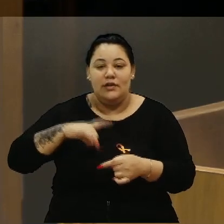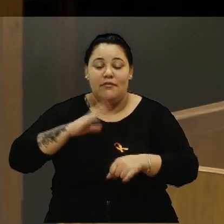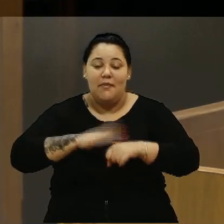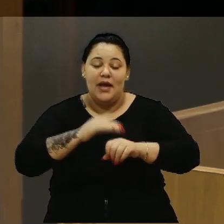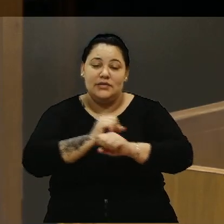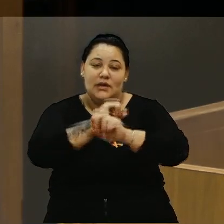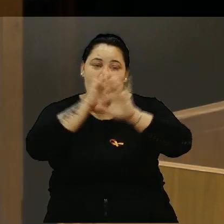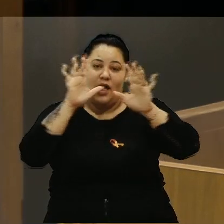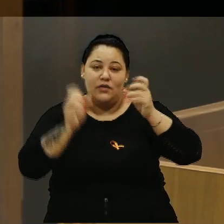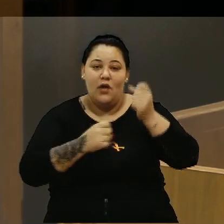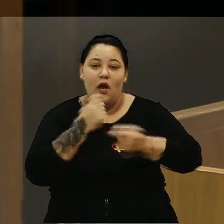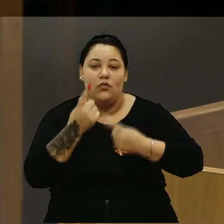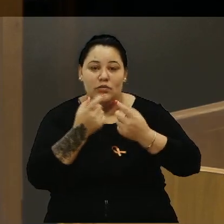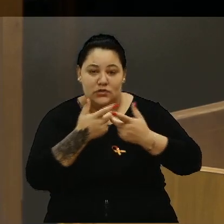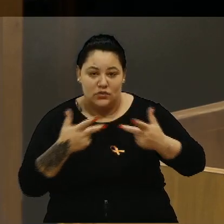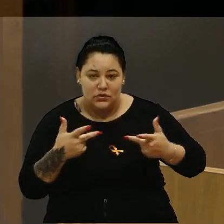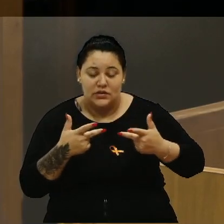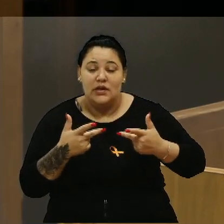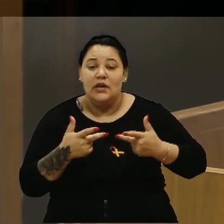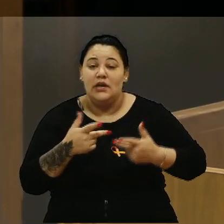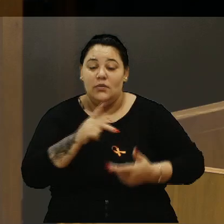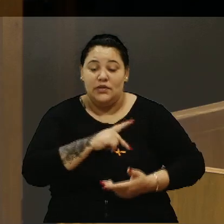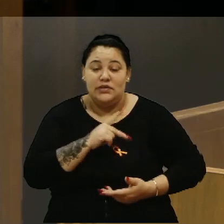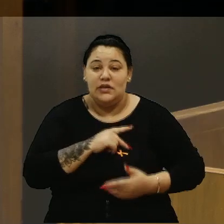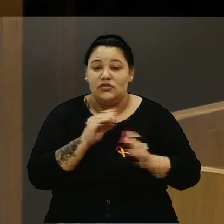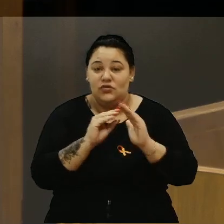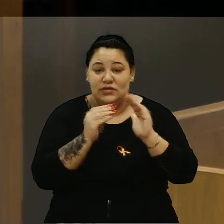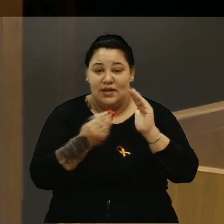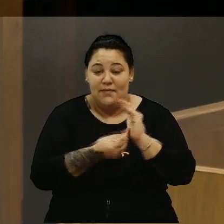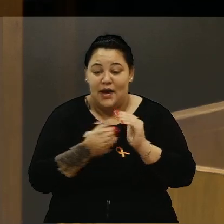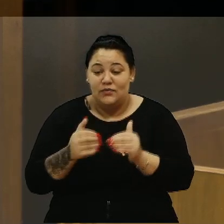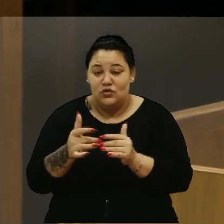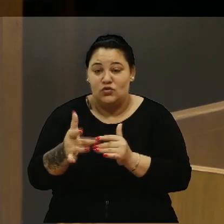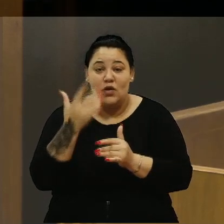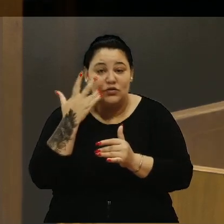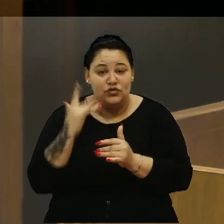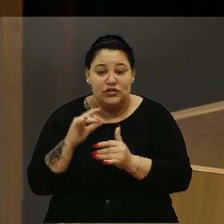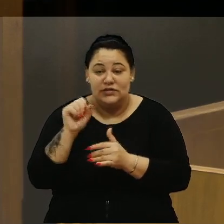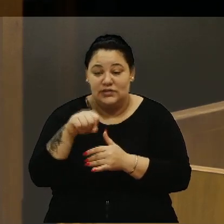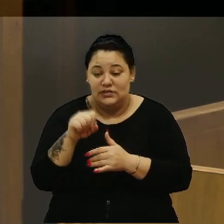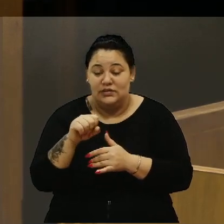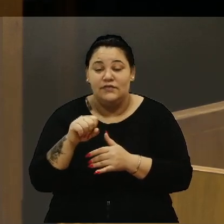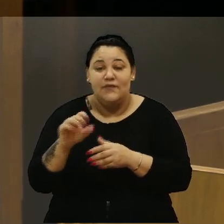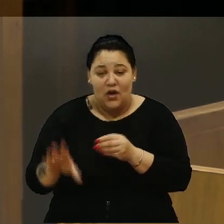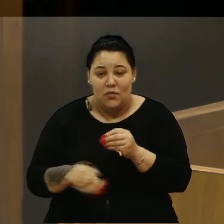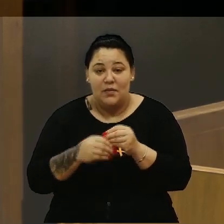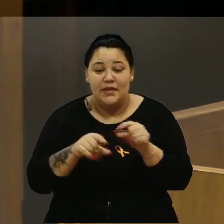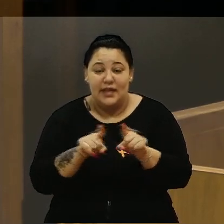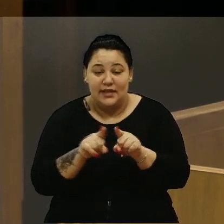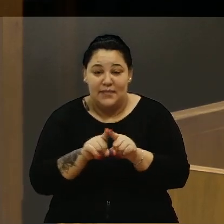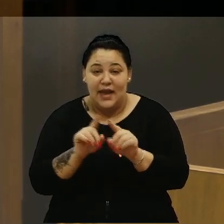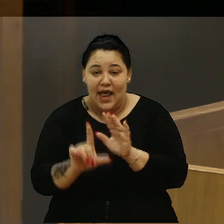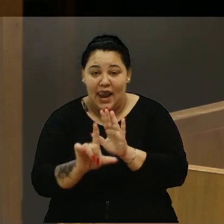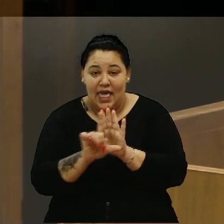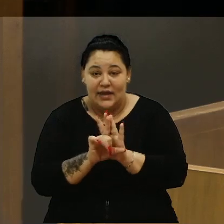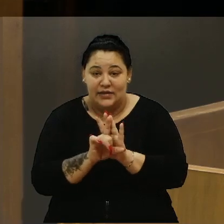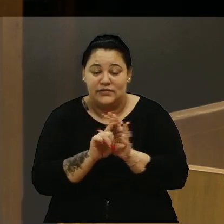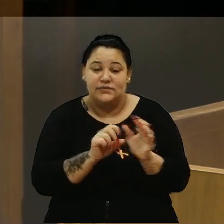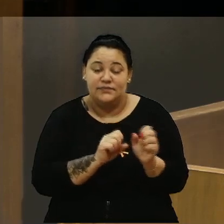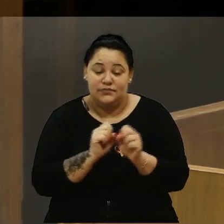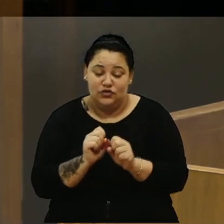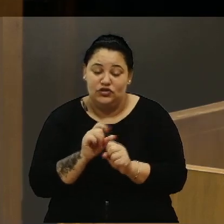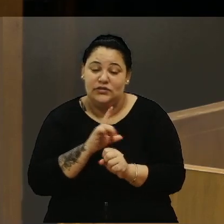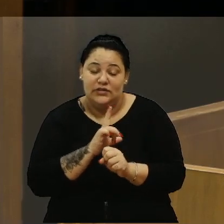e que o presidente do SAMAI, então, trará para essa casa nos próximos dias, então, esse adendo na lei, aonde que com